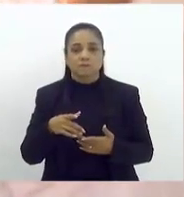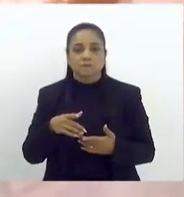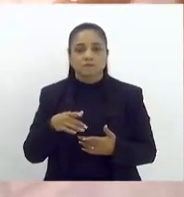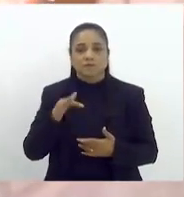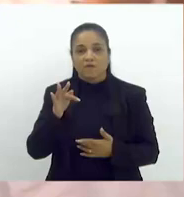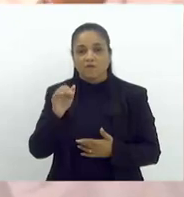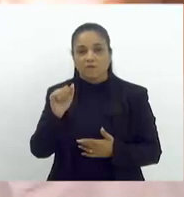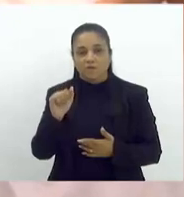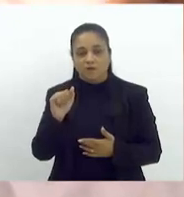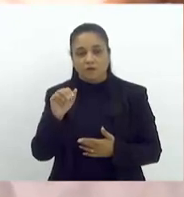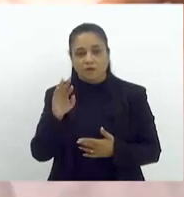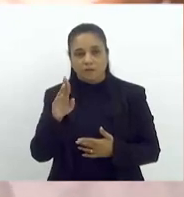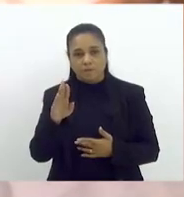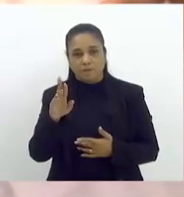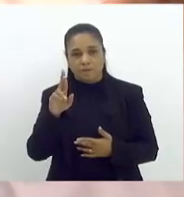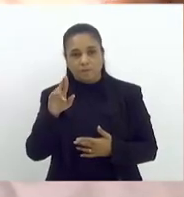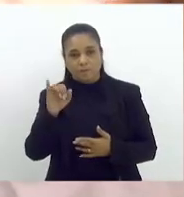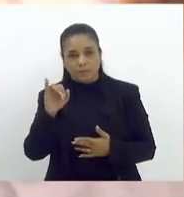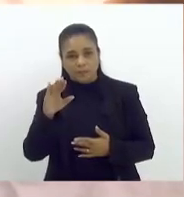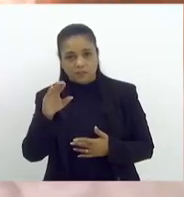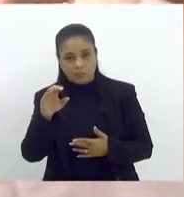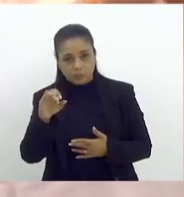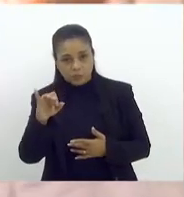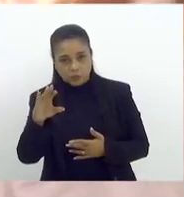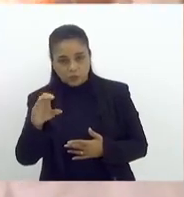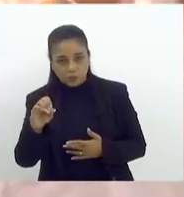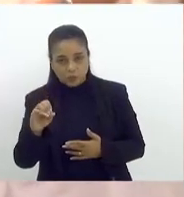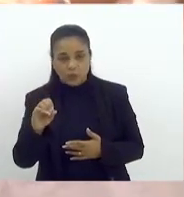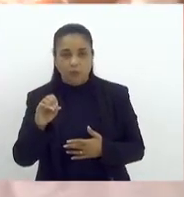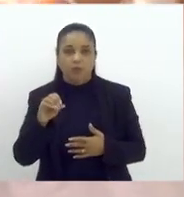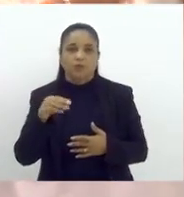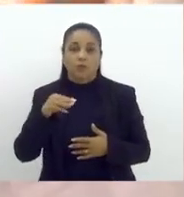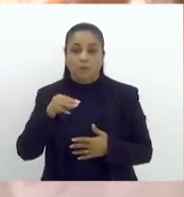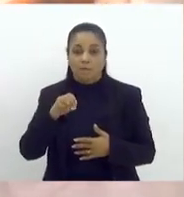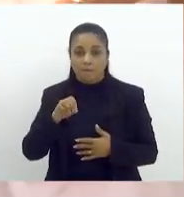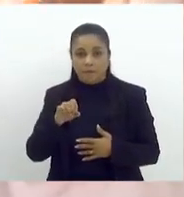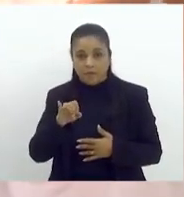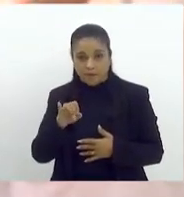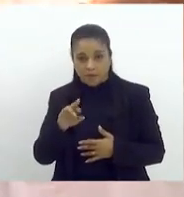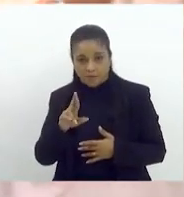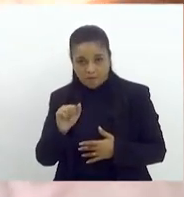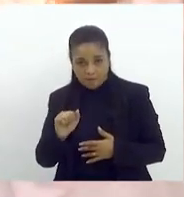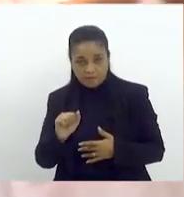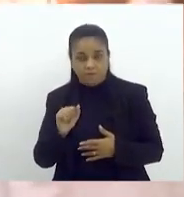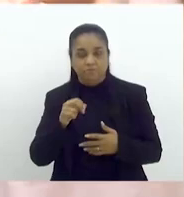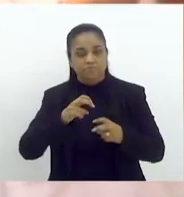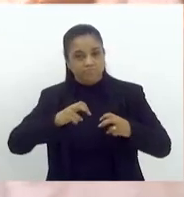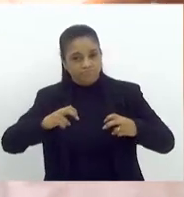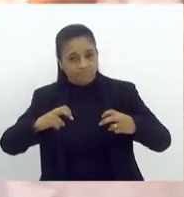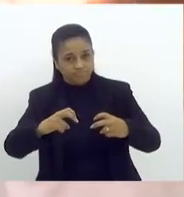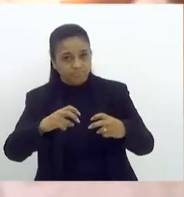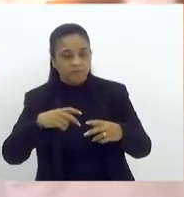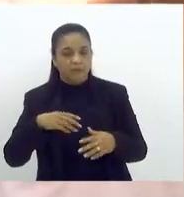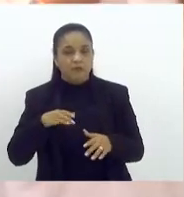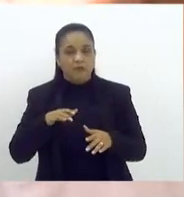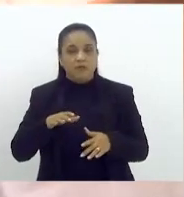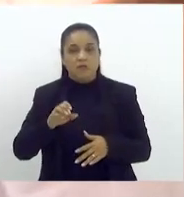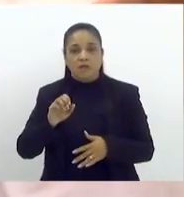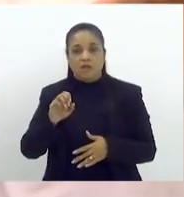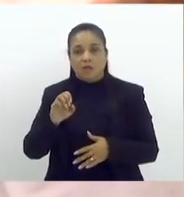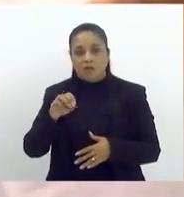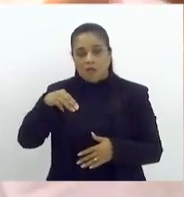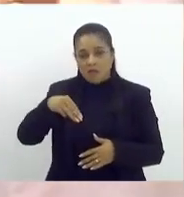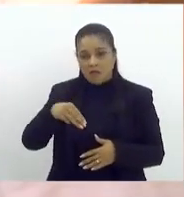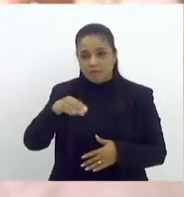Fabrício da roda cultural do Méier tá na casa Alan também a roda do Méier Mc Bebel do